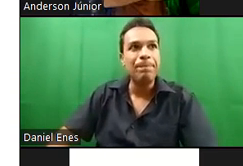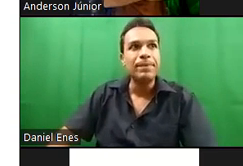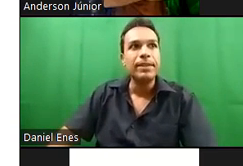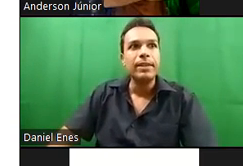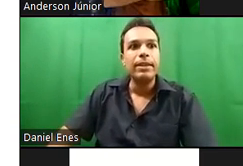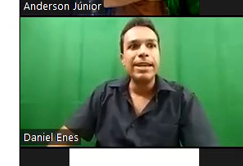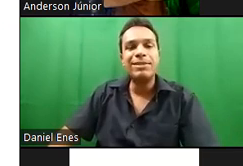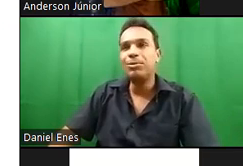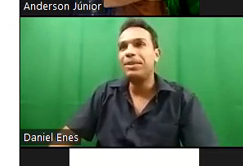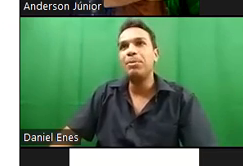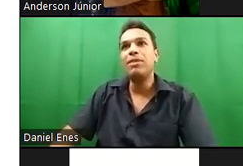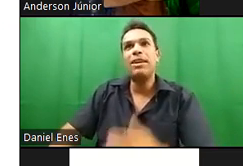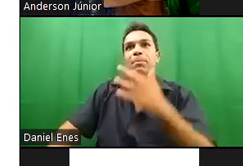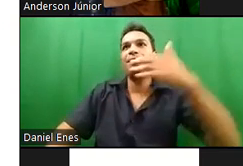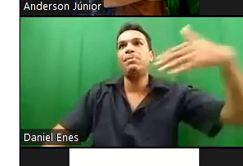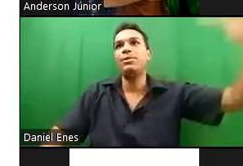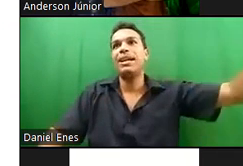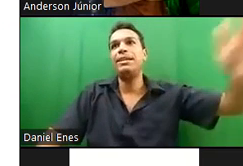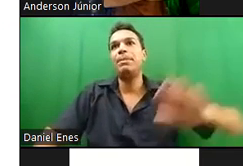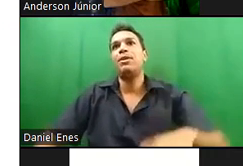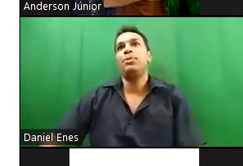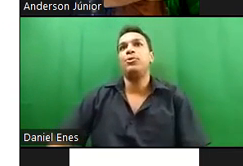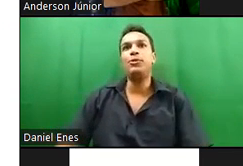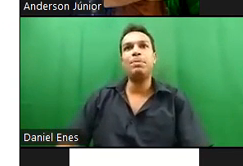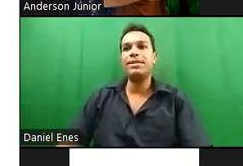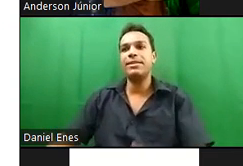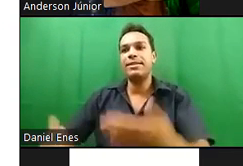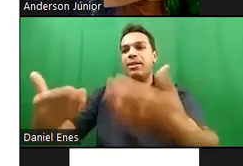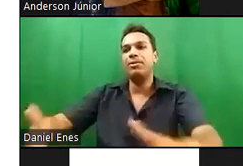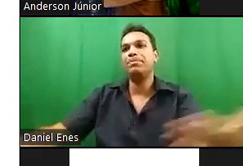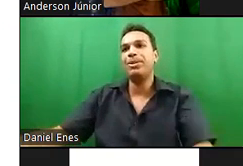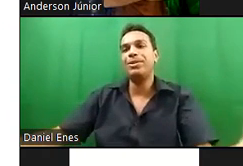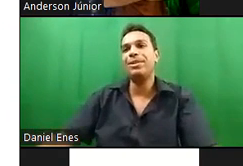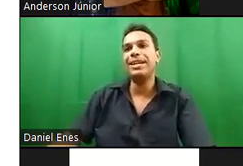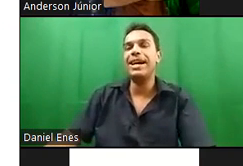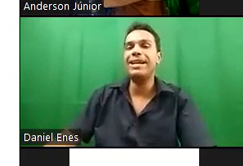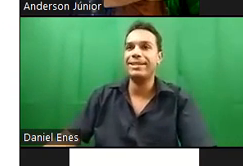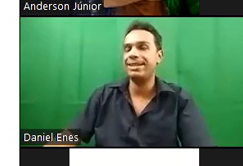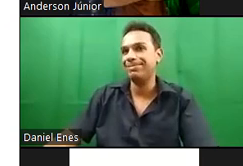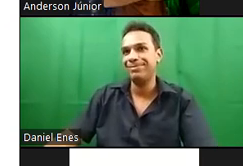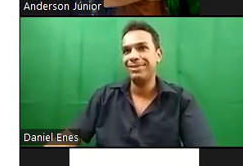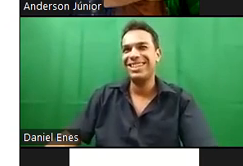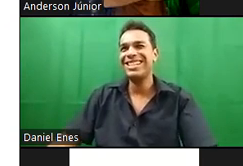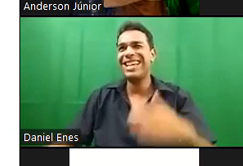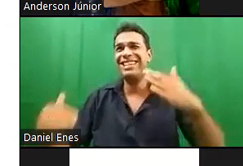programar. E assim, o tempo que eu levaria, por exemplo, indo daqui para o UF presencial, pô, estudei em casa.